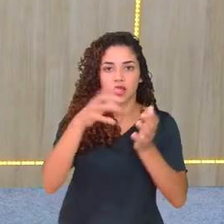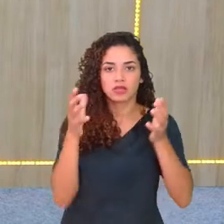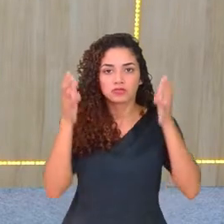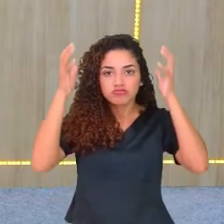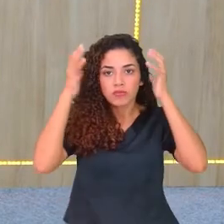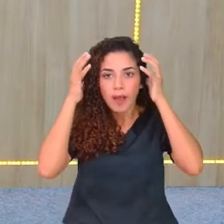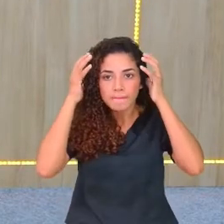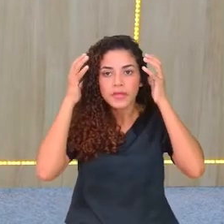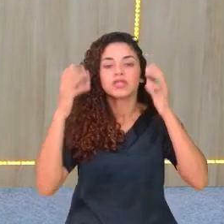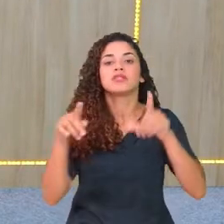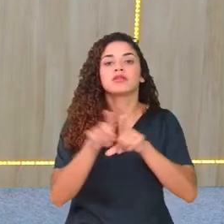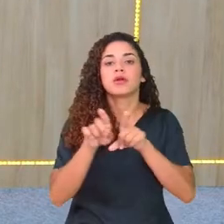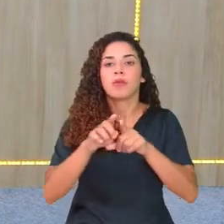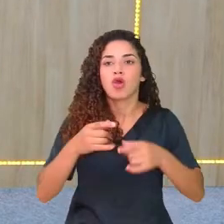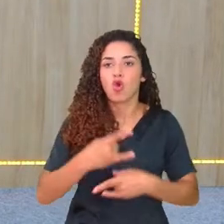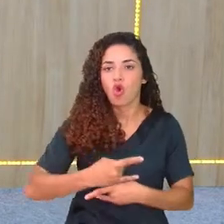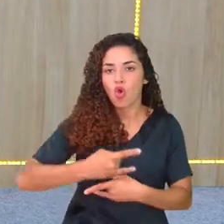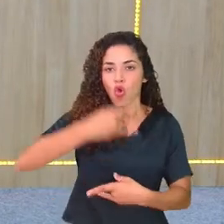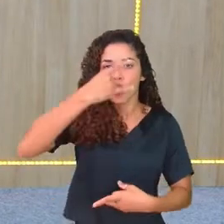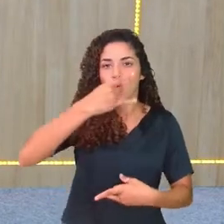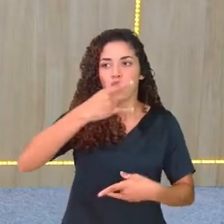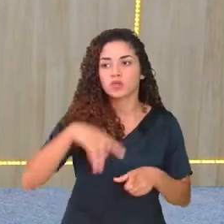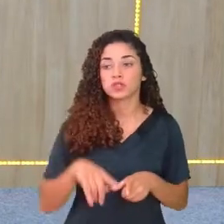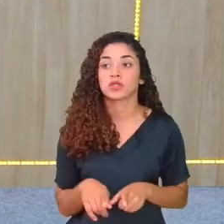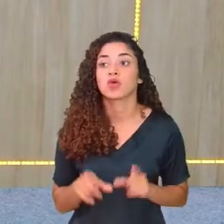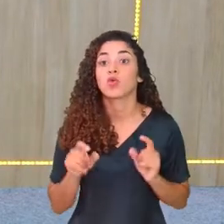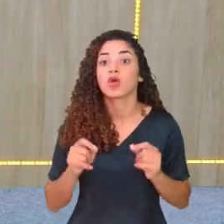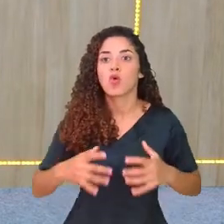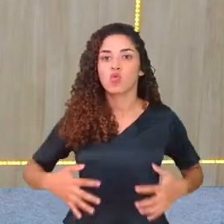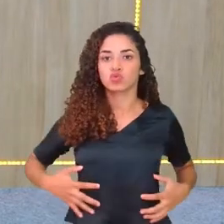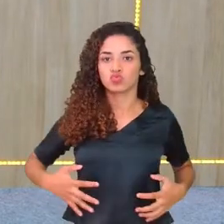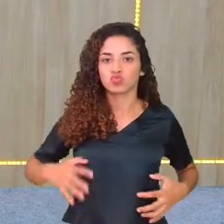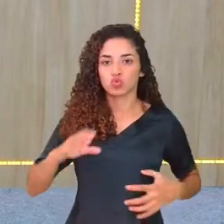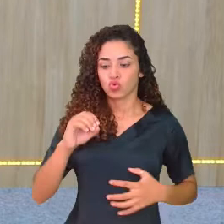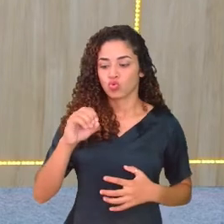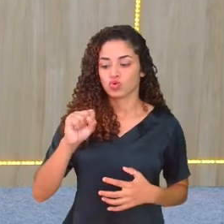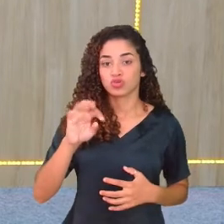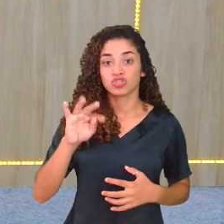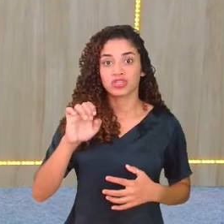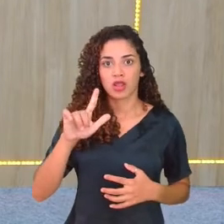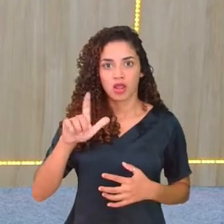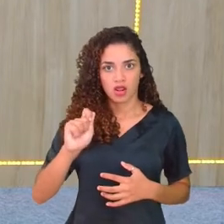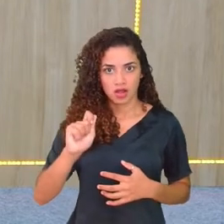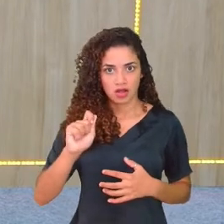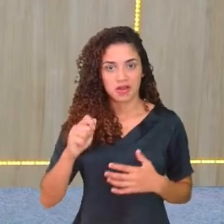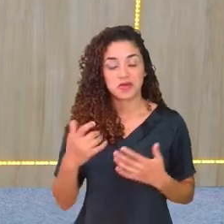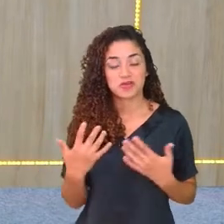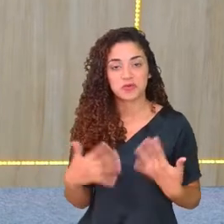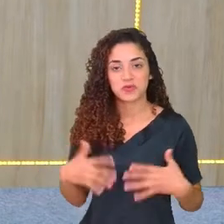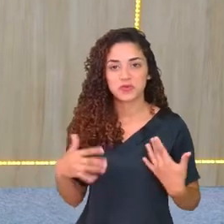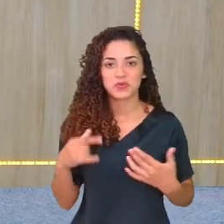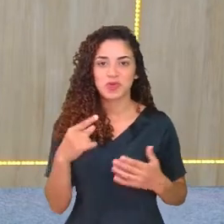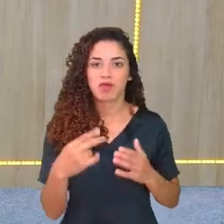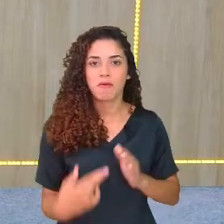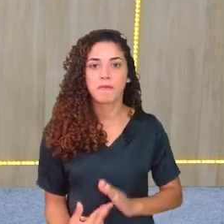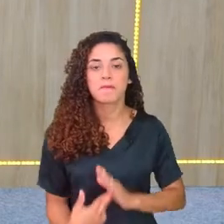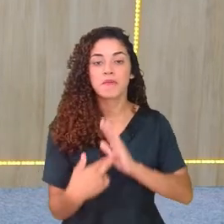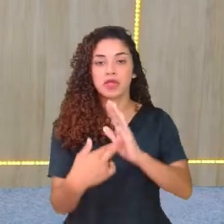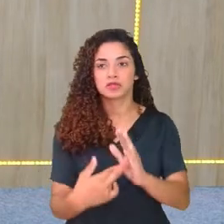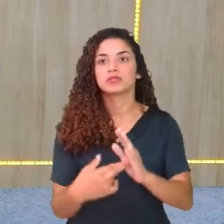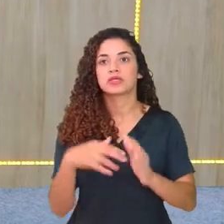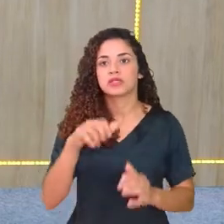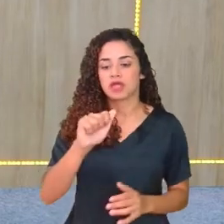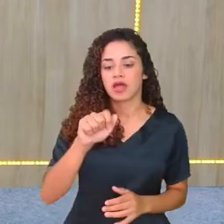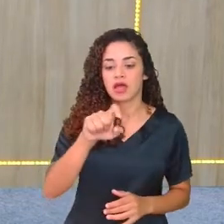a cabeça, é a coluna e a questão aí das costelas, essa caixa torácica. Então, ele representa a questão do